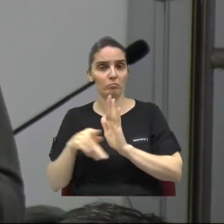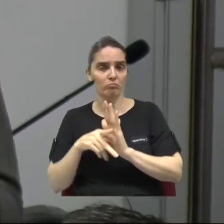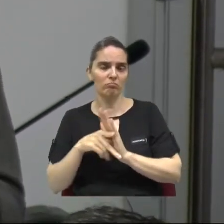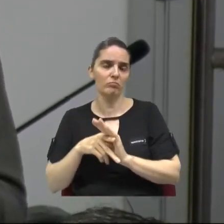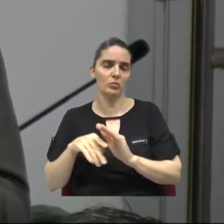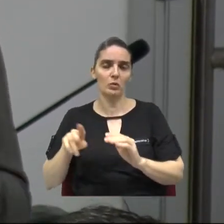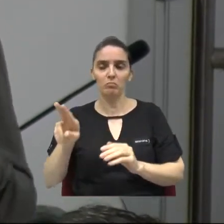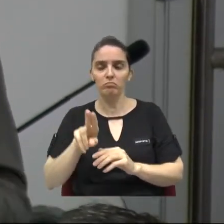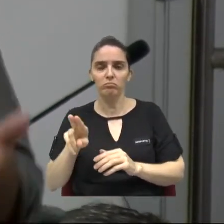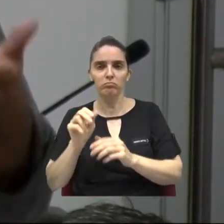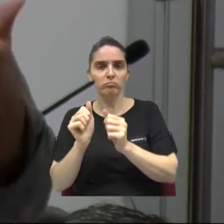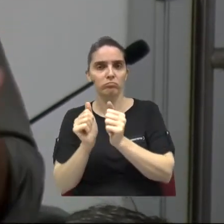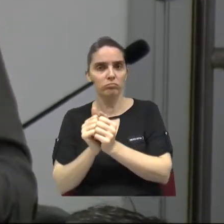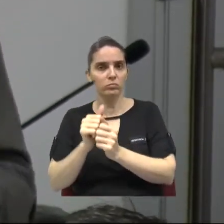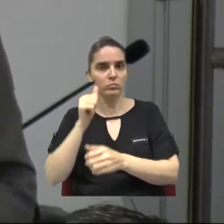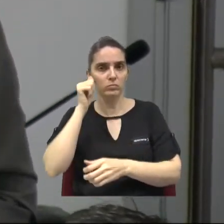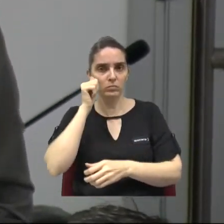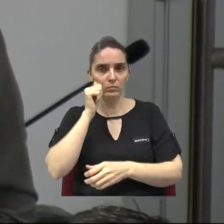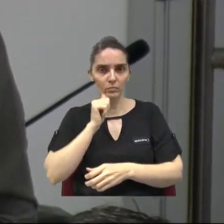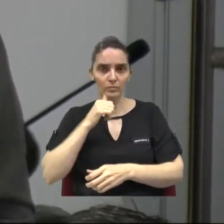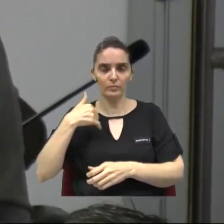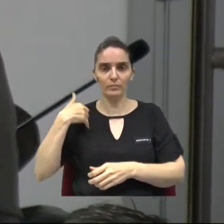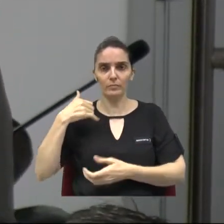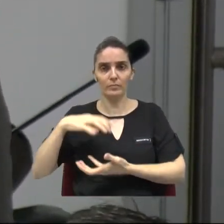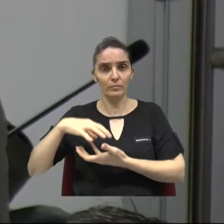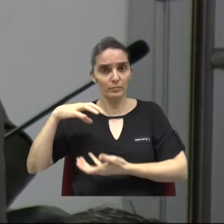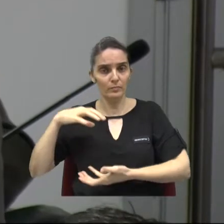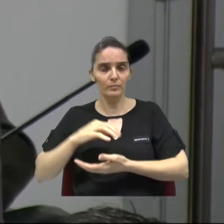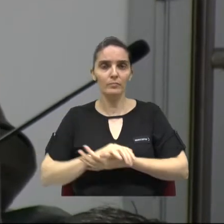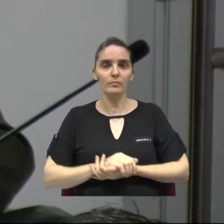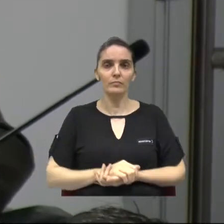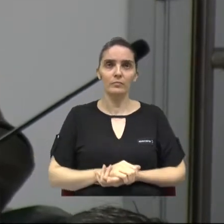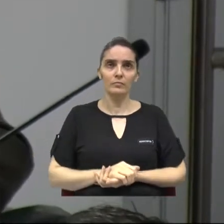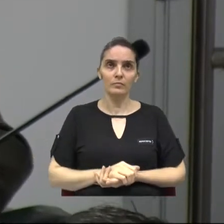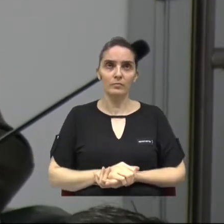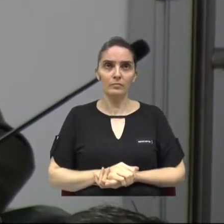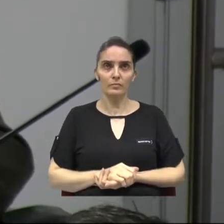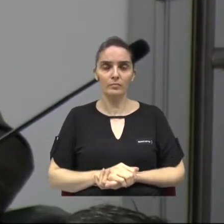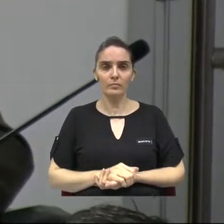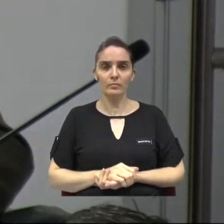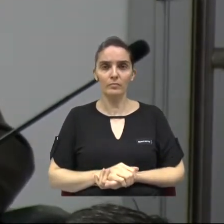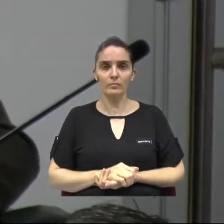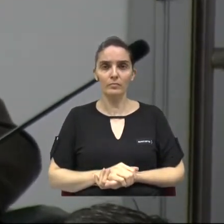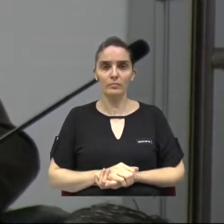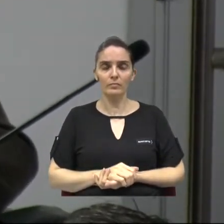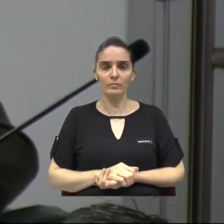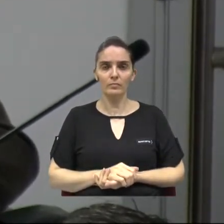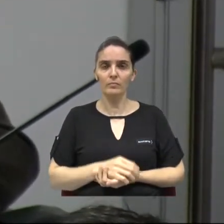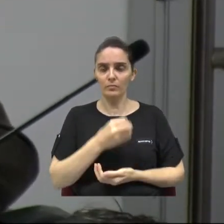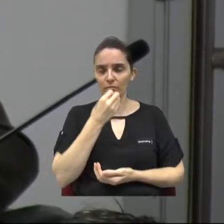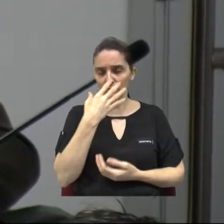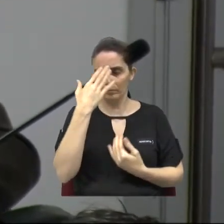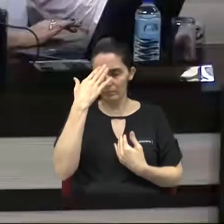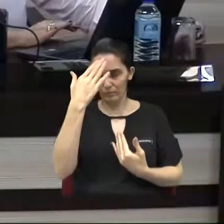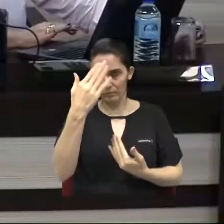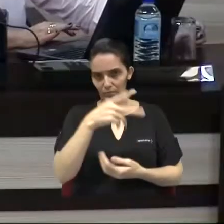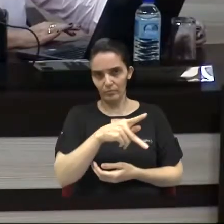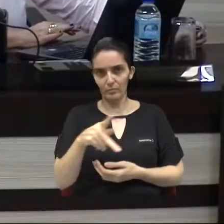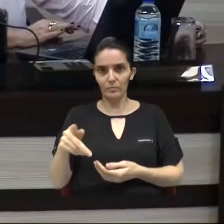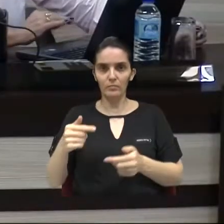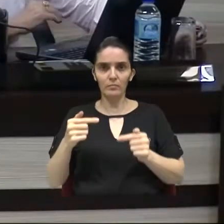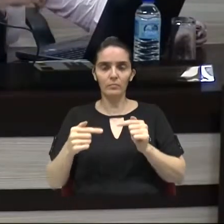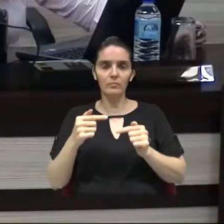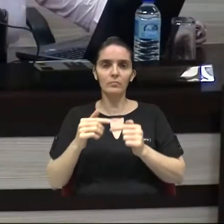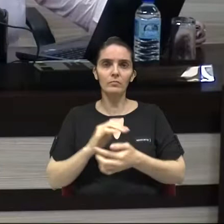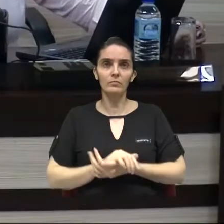líderes comunitários, mas infelizmente veio ao chão. A senhora vai querer uma parte? Vai discutir? Então tá bom. Obrigado, senhor presidente. Em